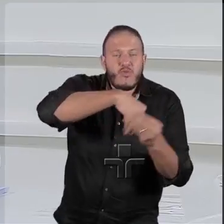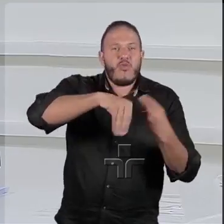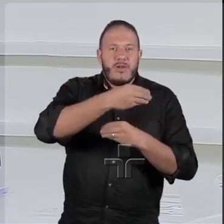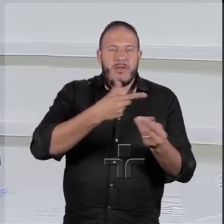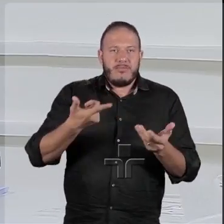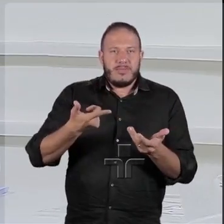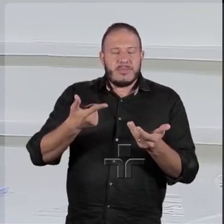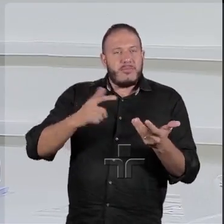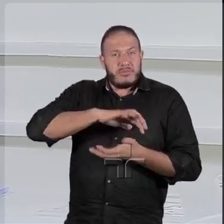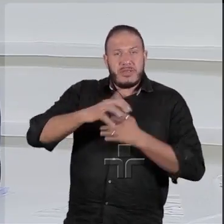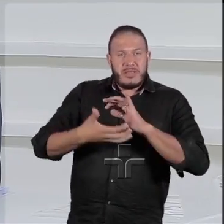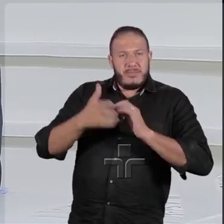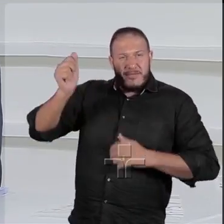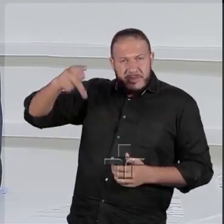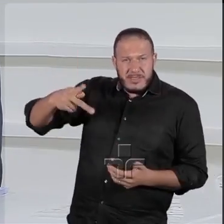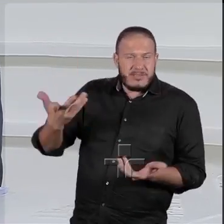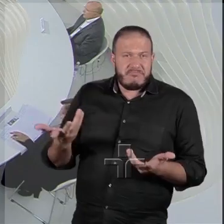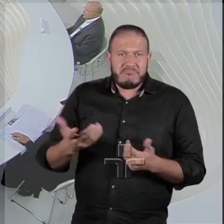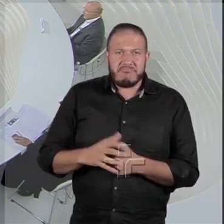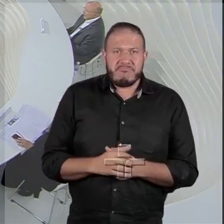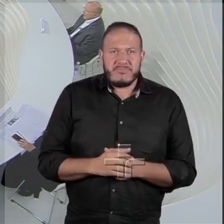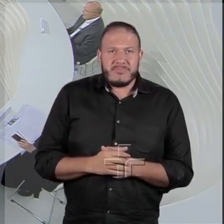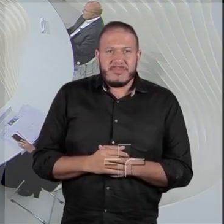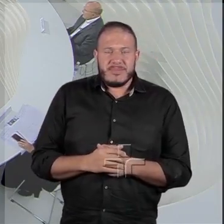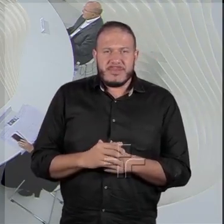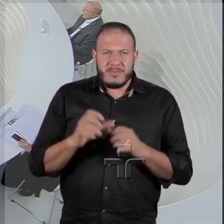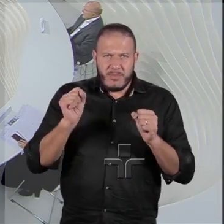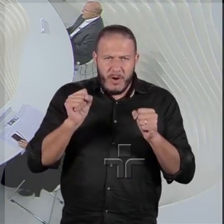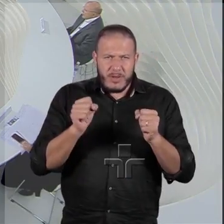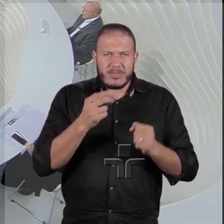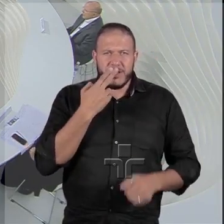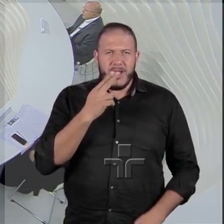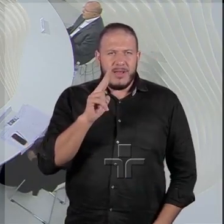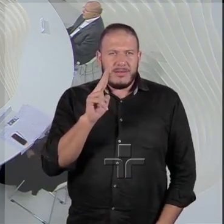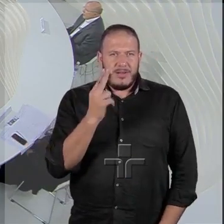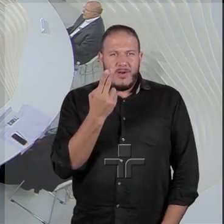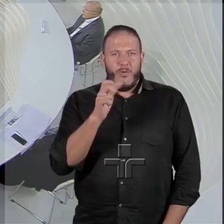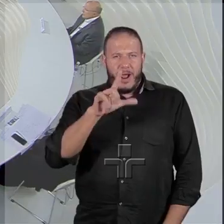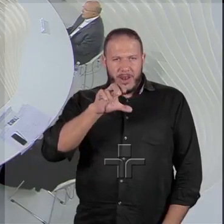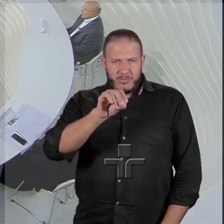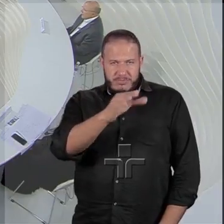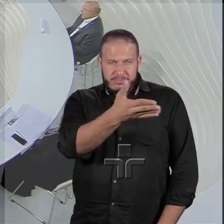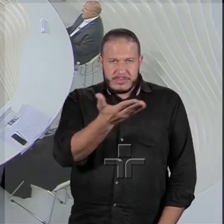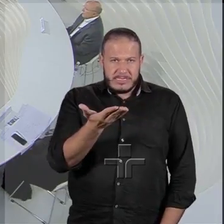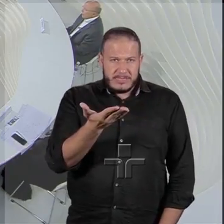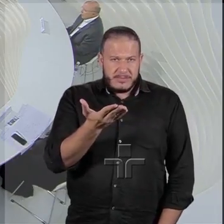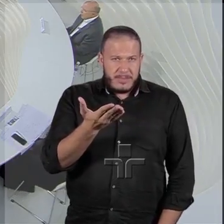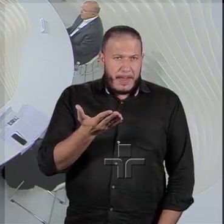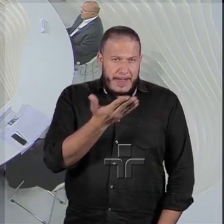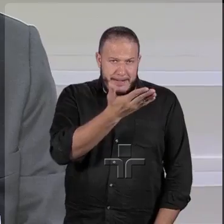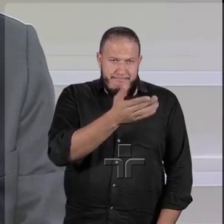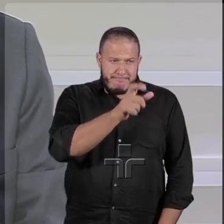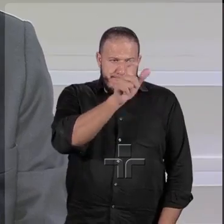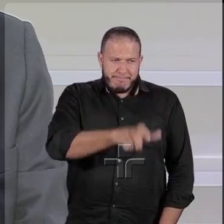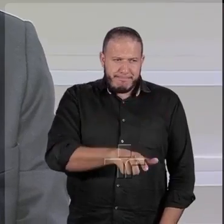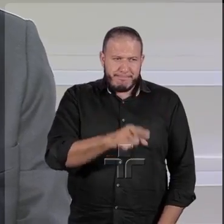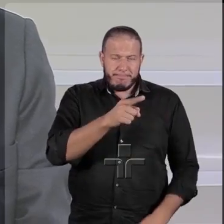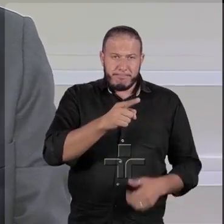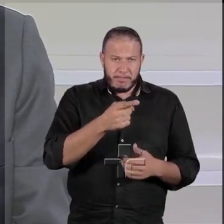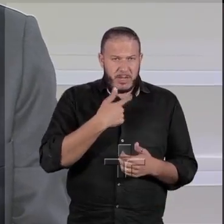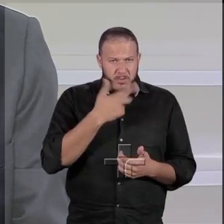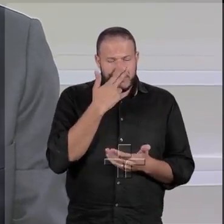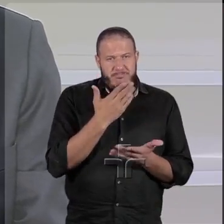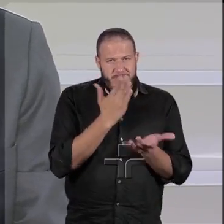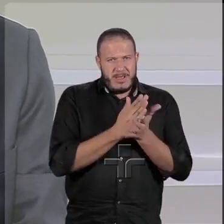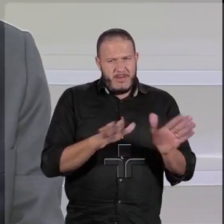Previdência? Olha, Hélio. posso falar? O Hélio, mas Olha, eu acho que acabou esse